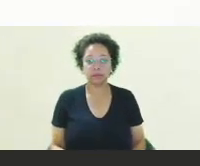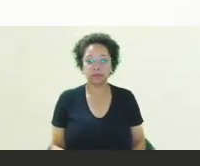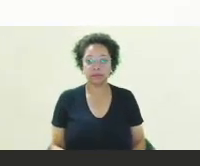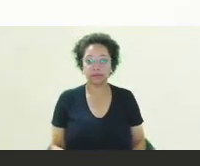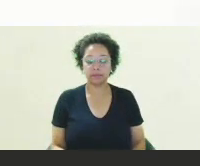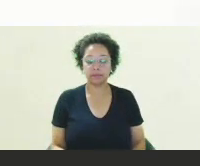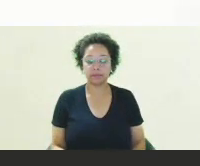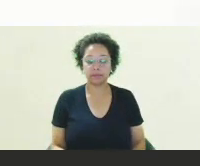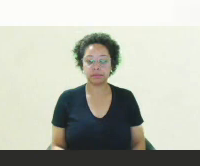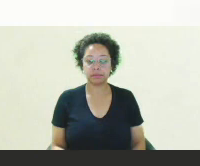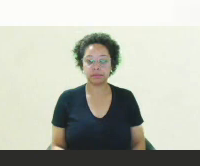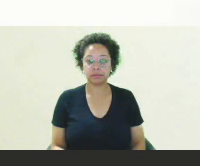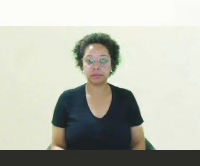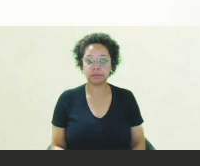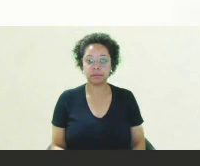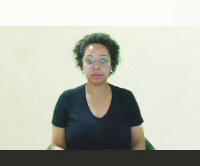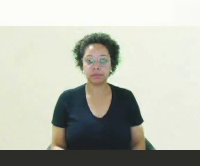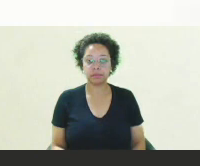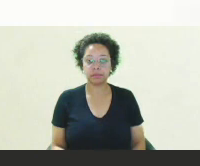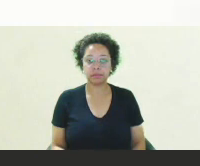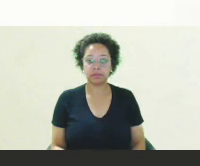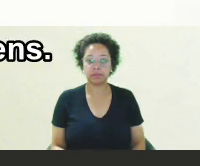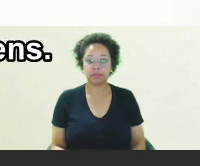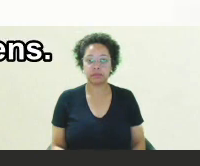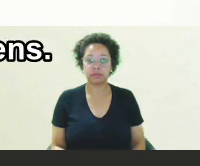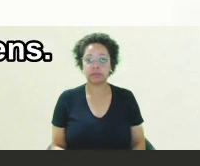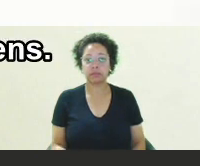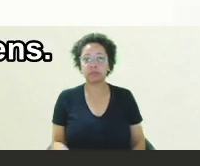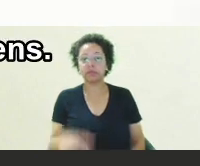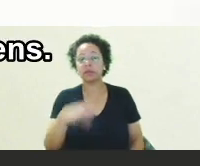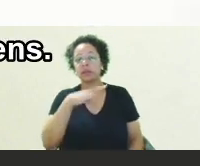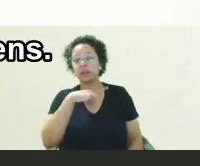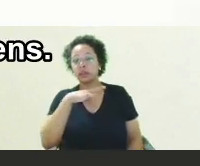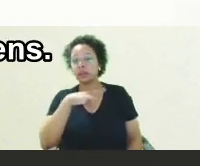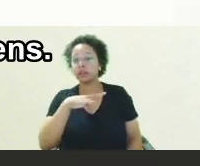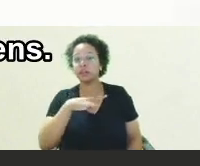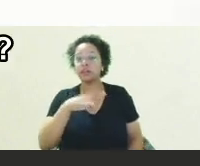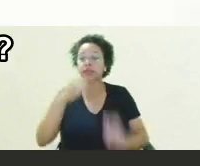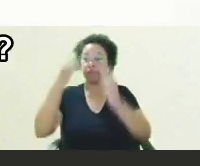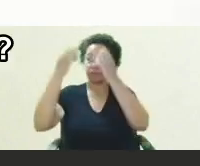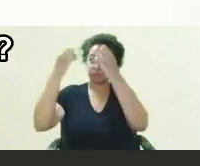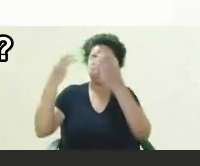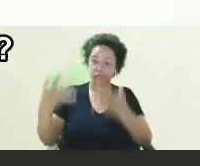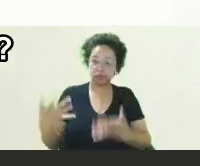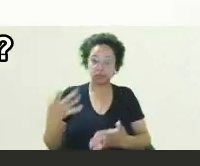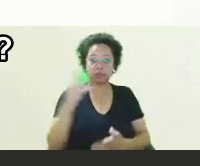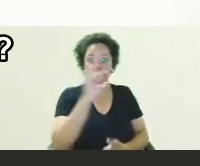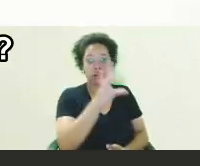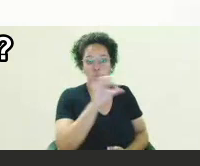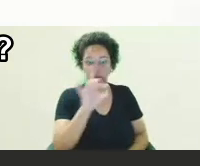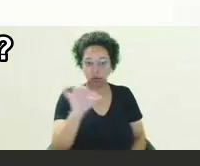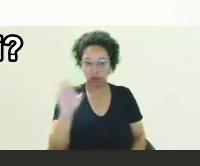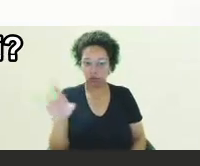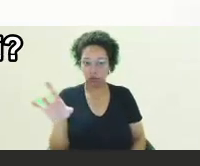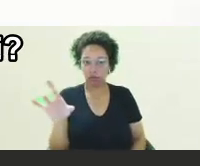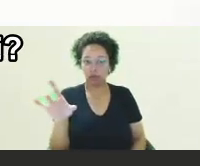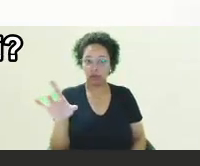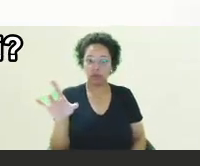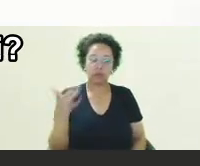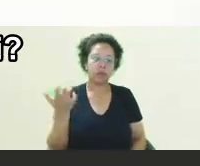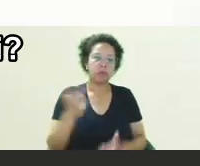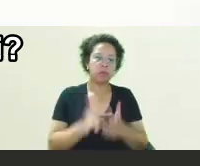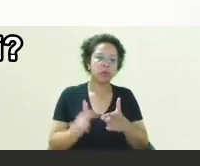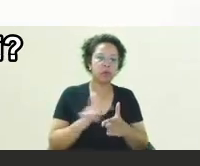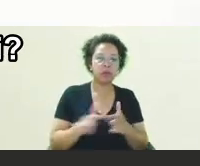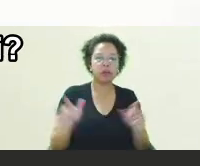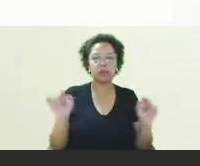QA. A gente tem a narrativa desses personagens, assim. Quais são os problemas? O